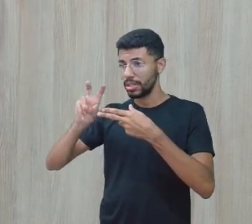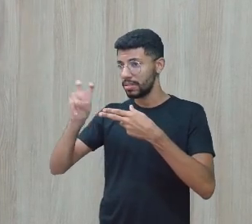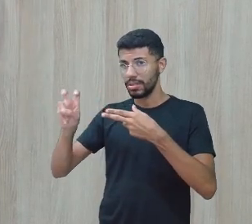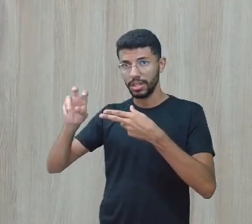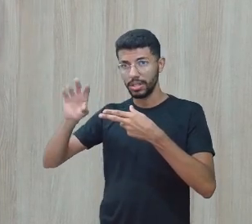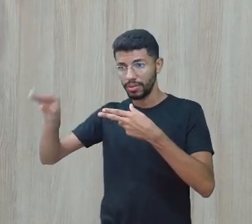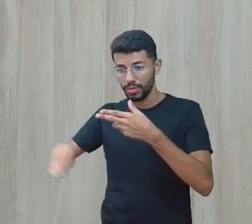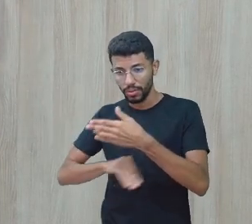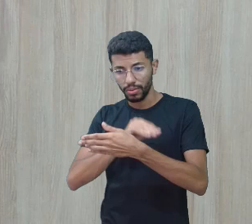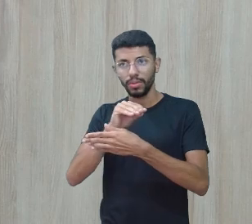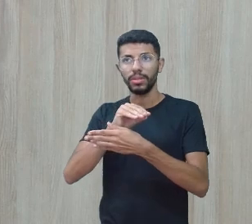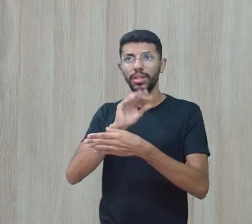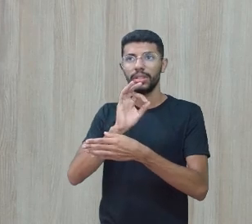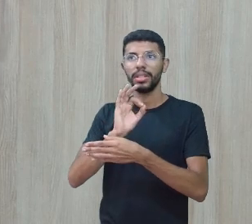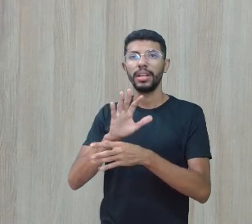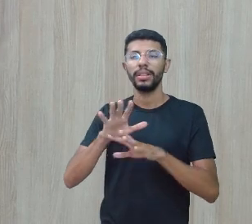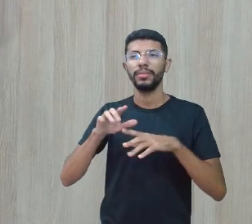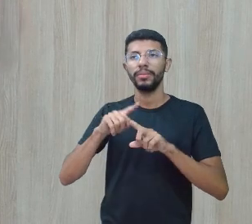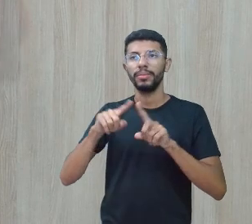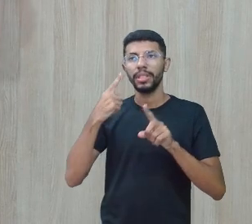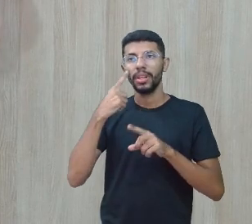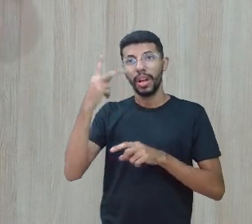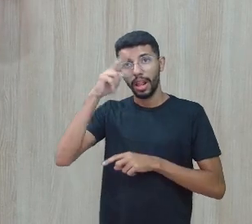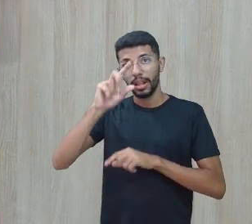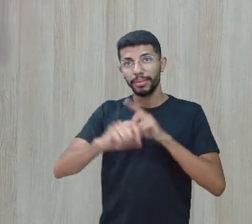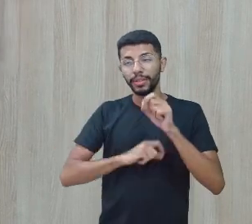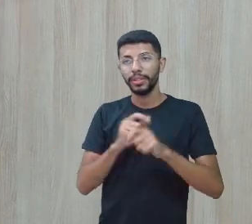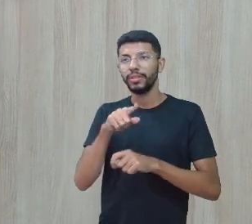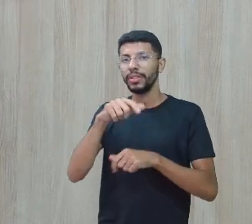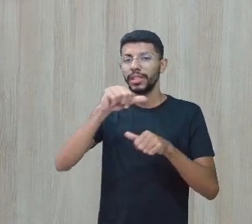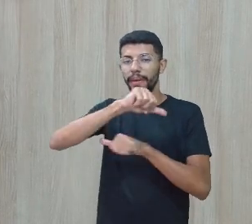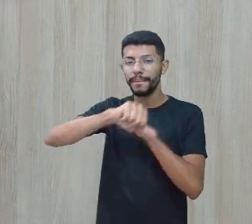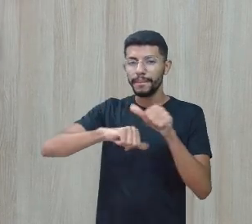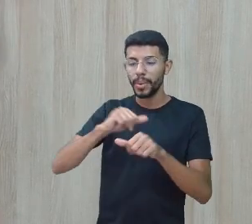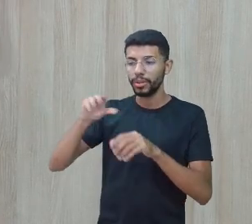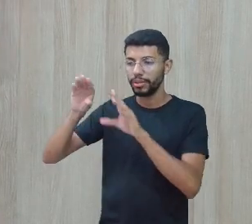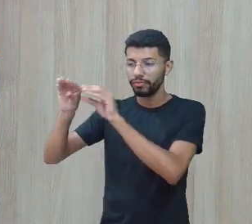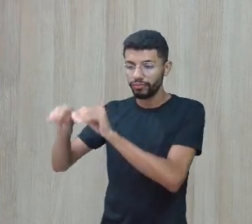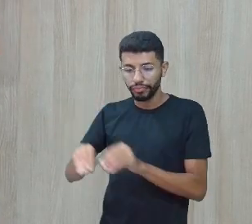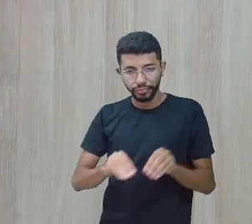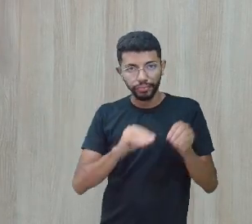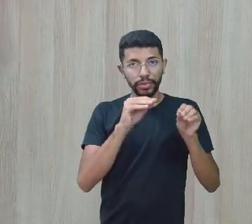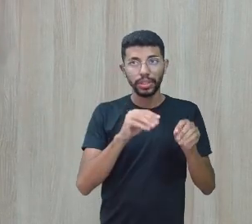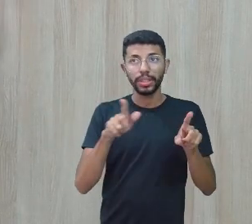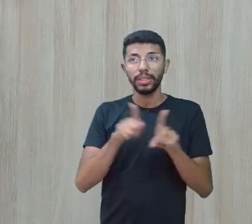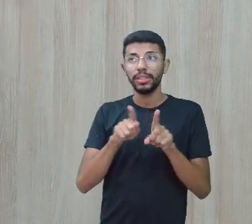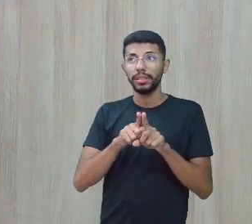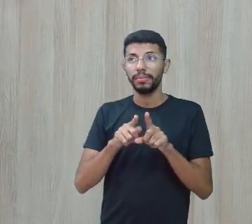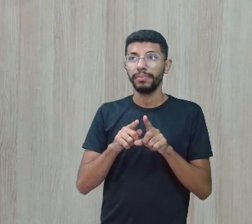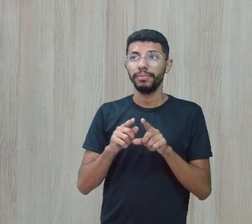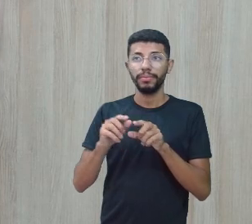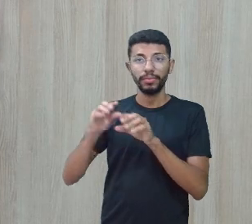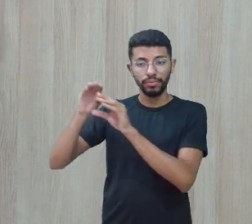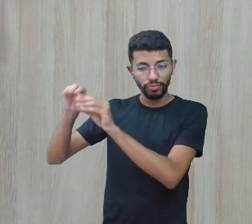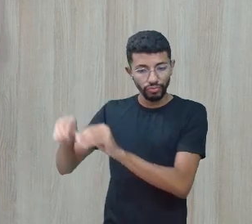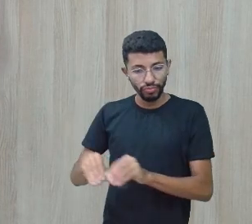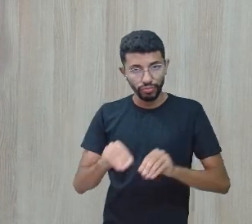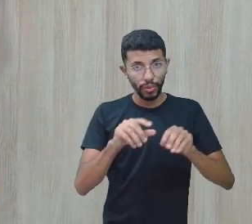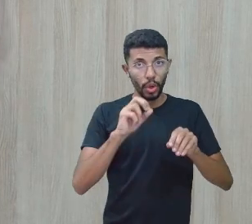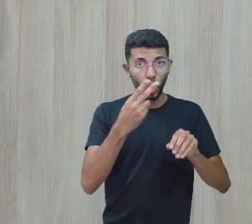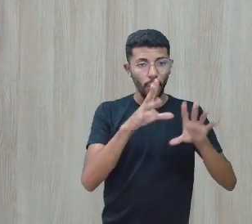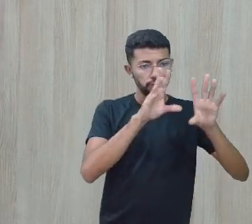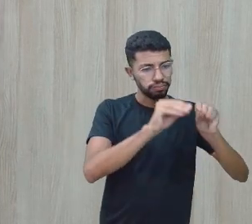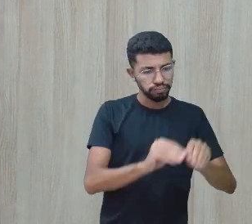o primeiro membro. Lembre-se que quando você muda o membro de lado, muda um elemento de lado